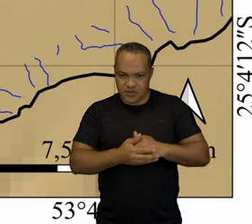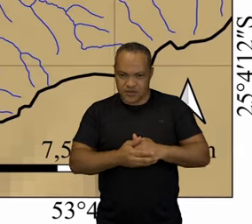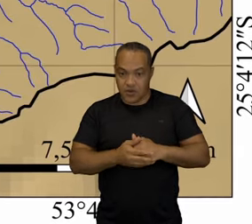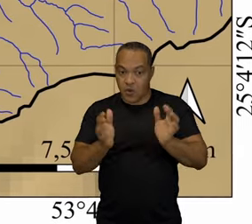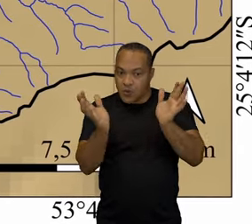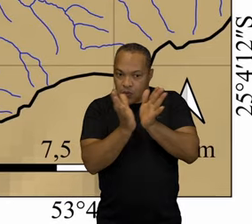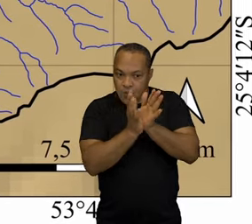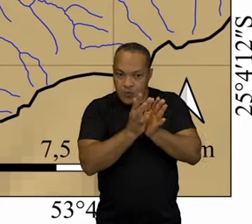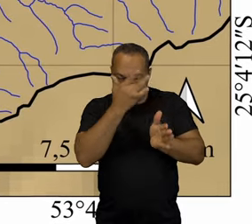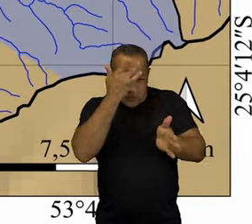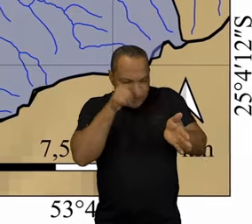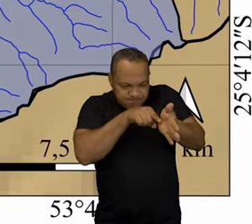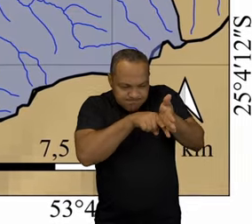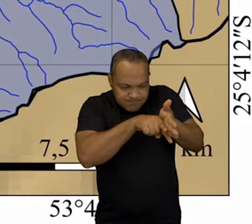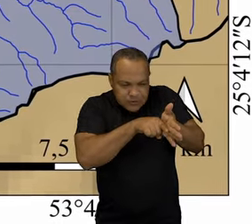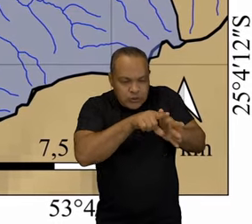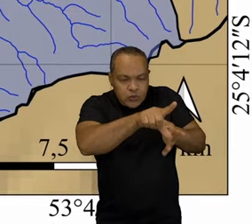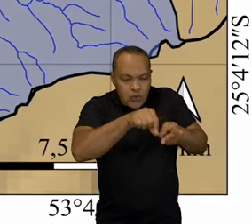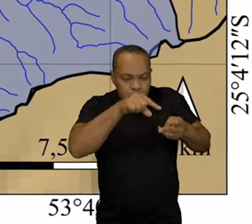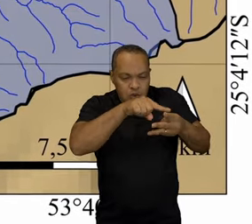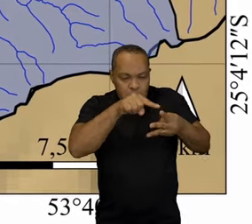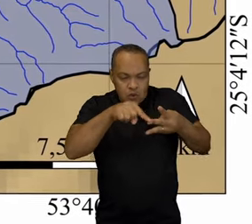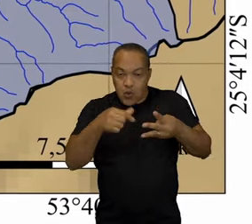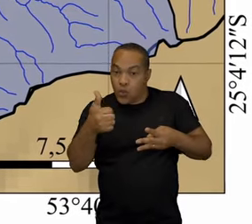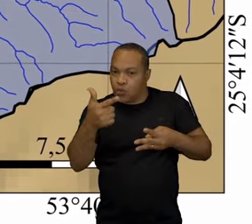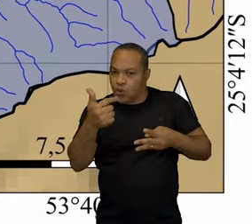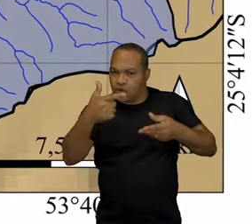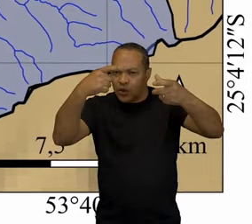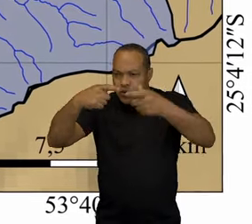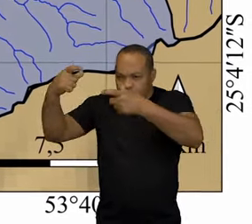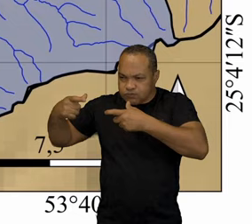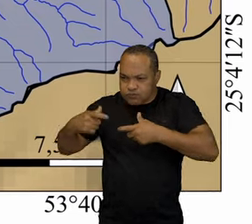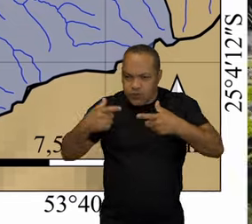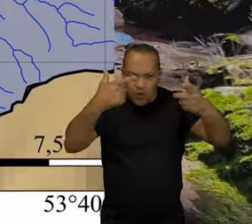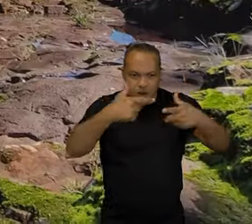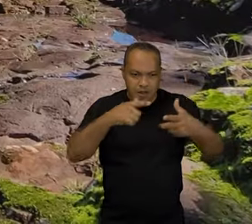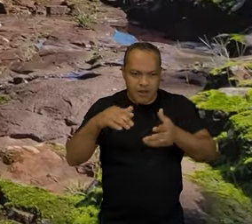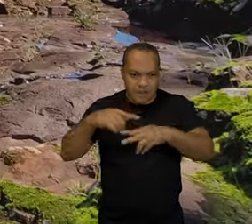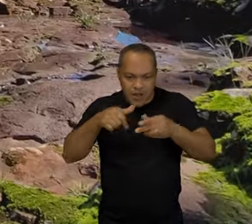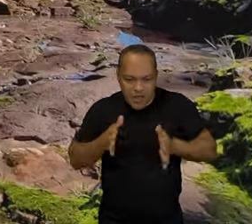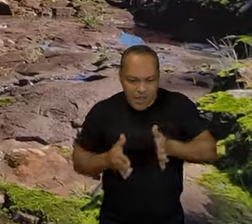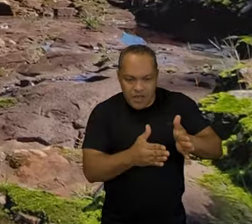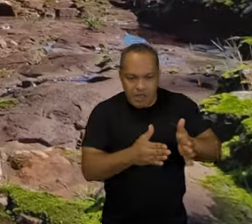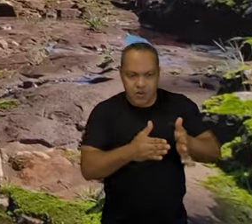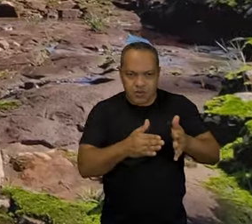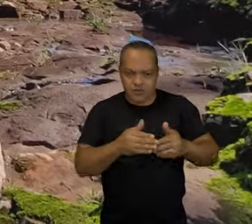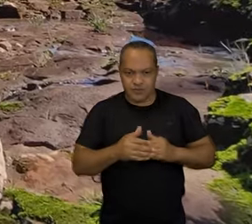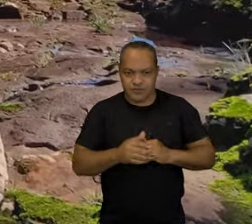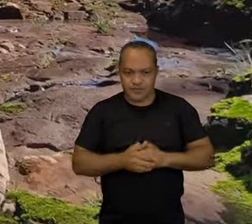A equipe de pesquisadores selecionou 12 pontos de coleta de peixes ao longo da bacia